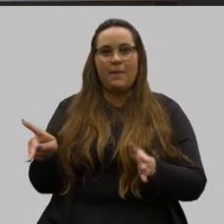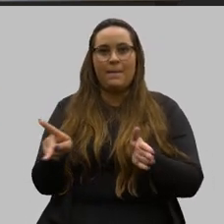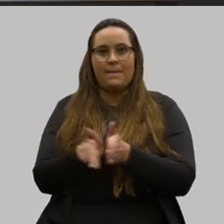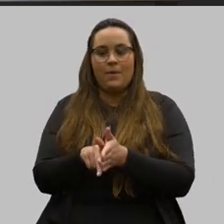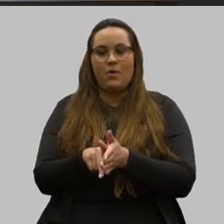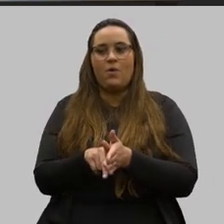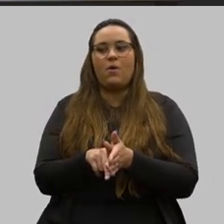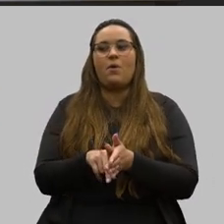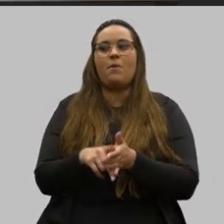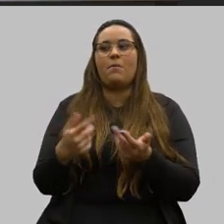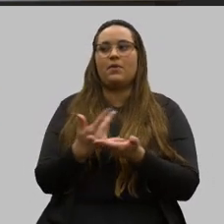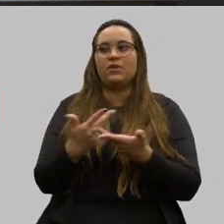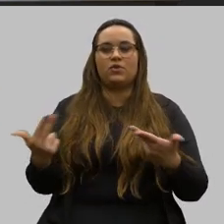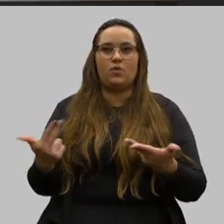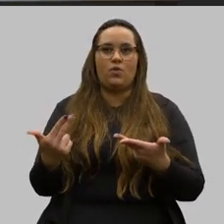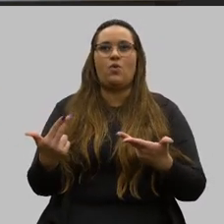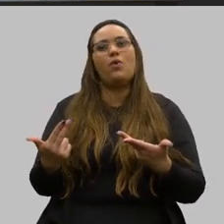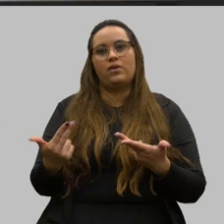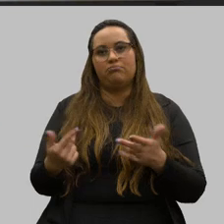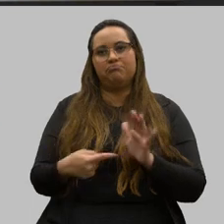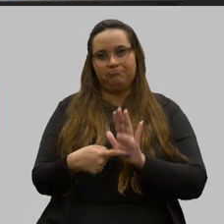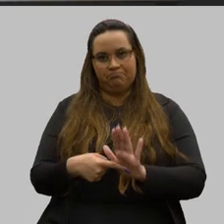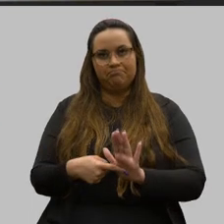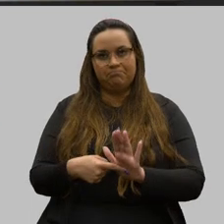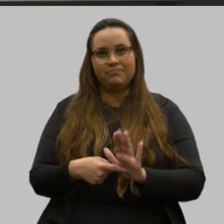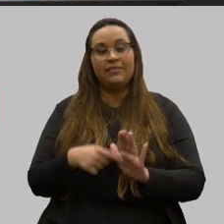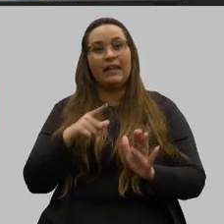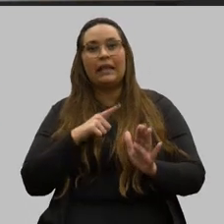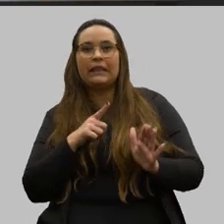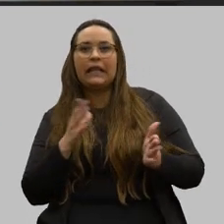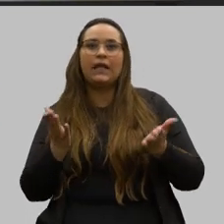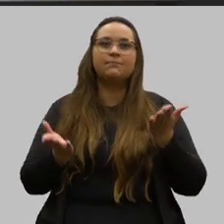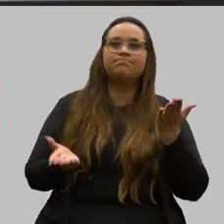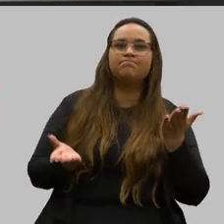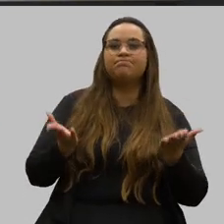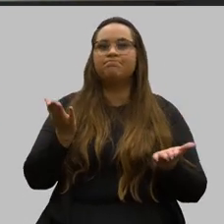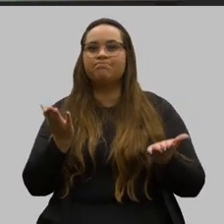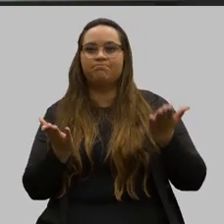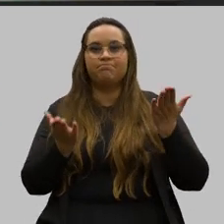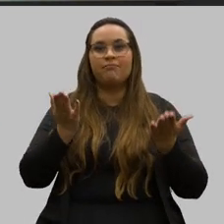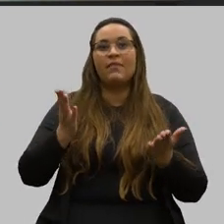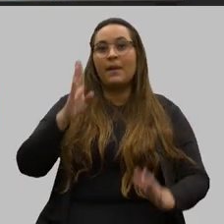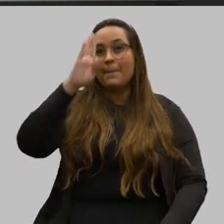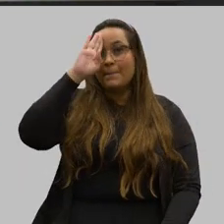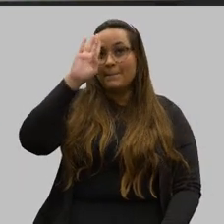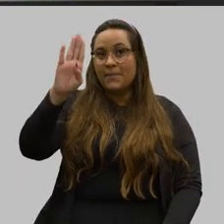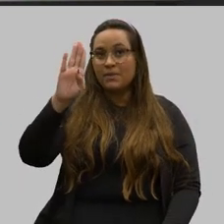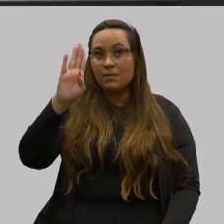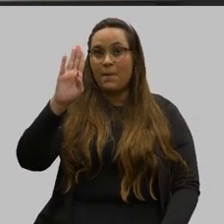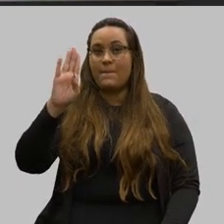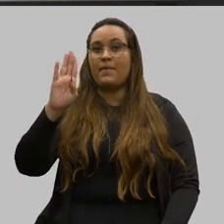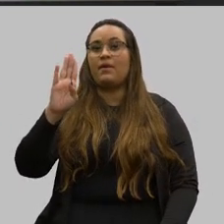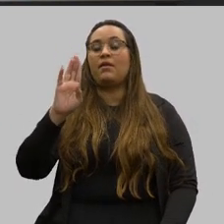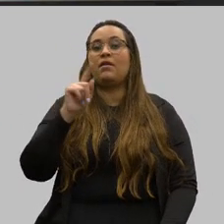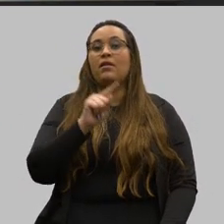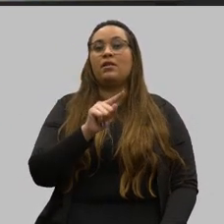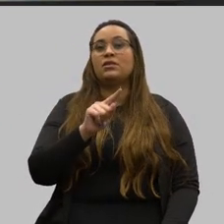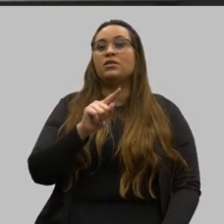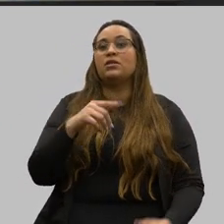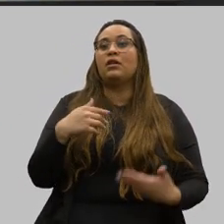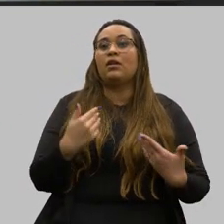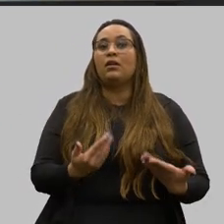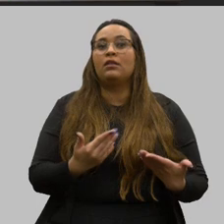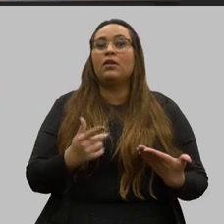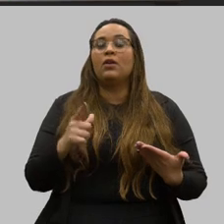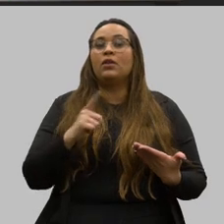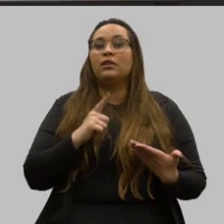quando as situações ocorr e nós vamos ver que vai haver um equilíbrio em especial numérico eh na atuação na resposta ali